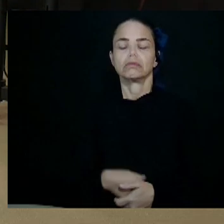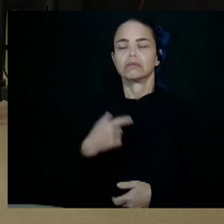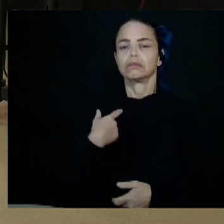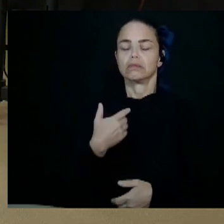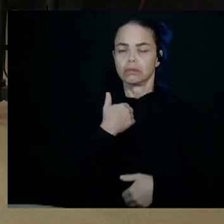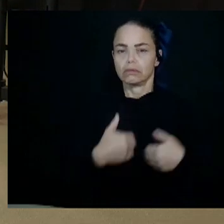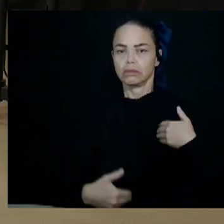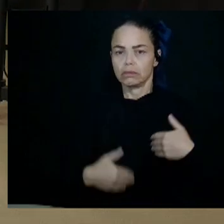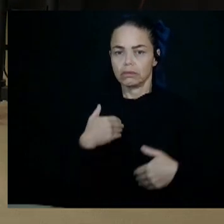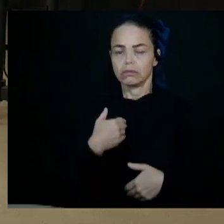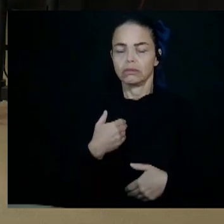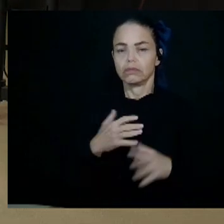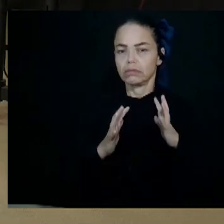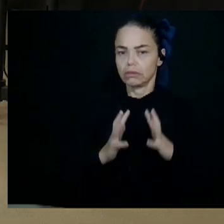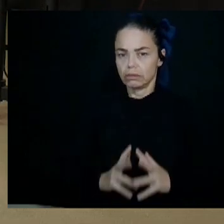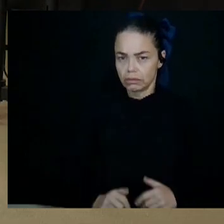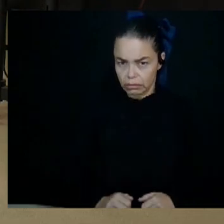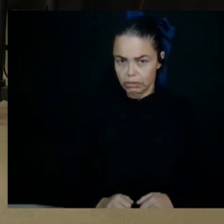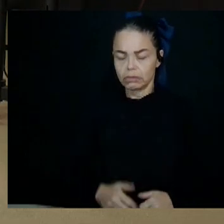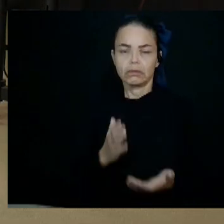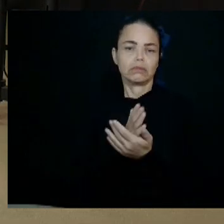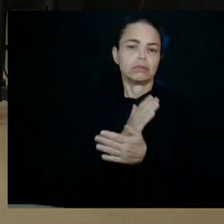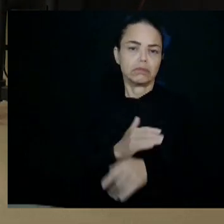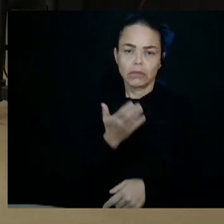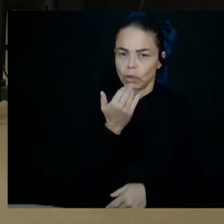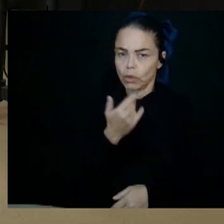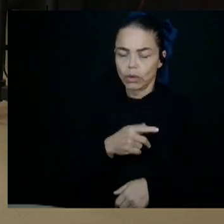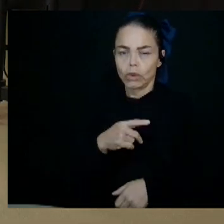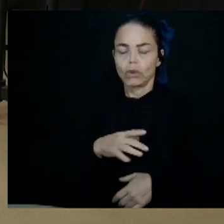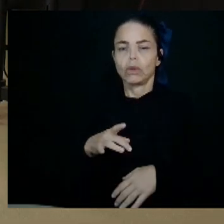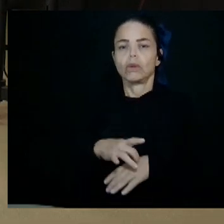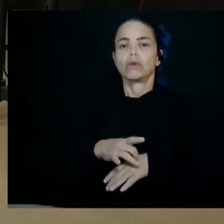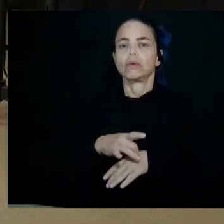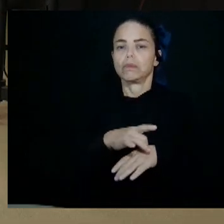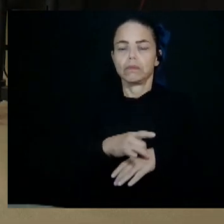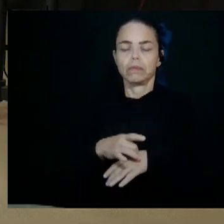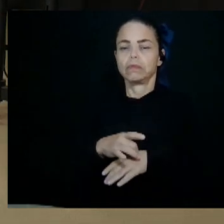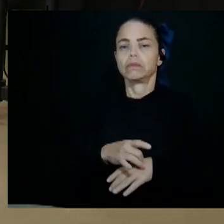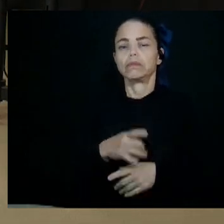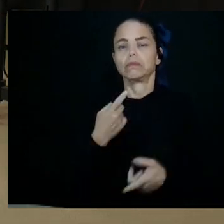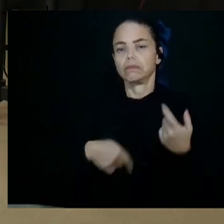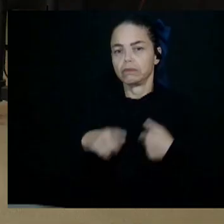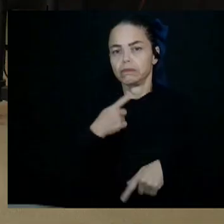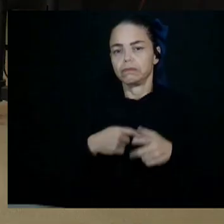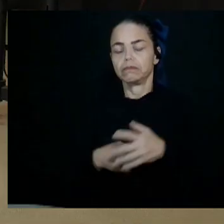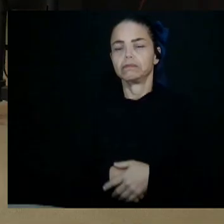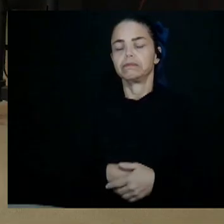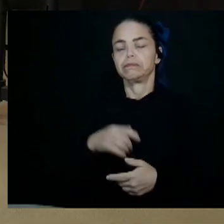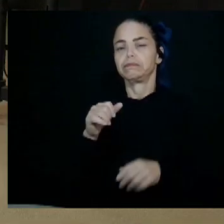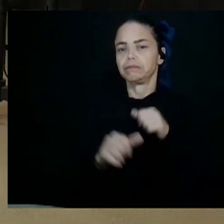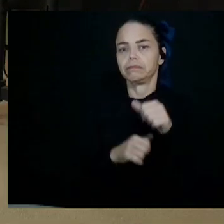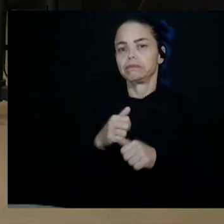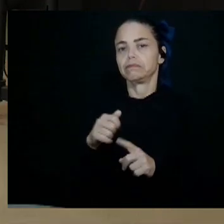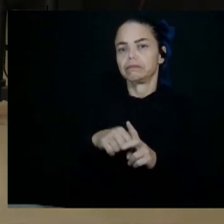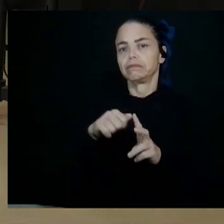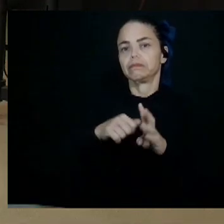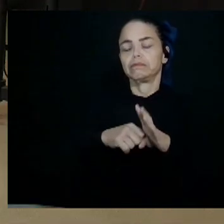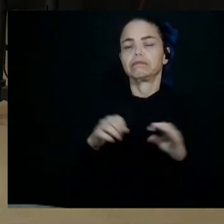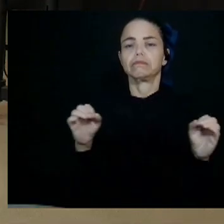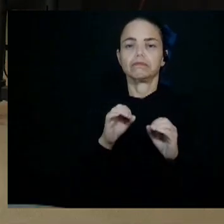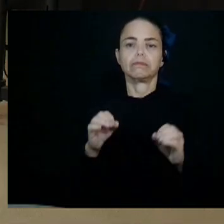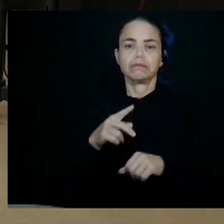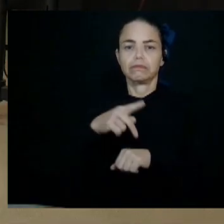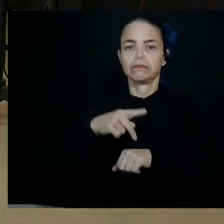por uma limpeza quando paramos de comer carne. Como o metabolismo reage a essa mudança nos primeiros meses sem proteína animal?